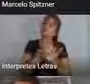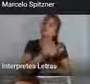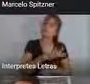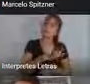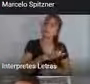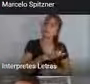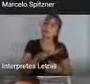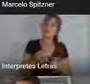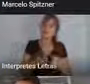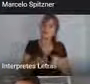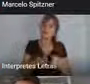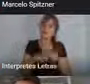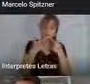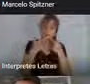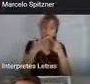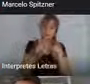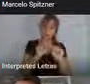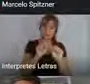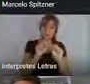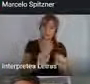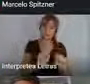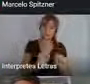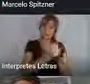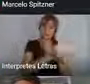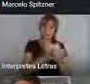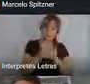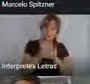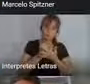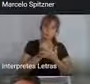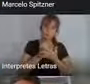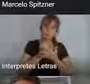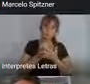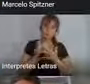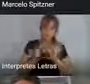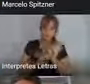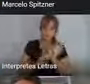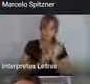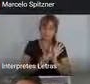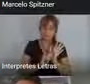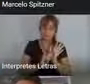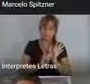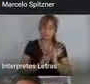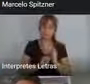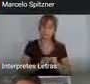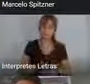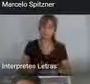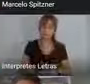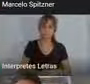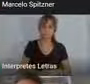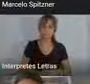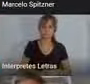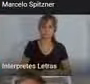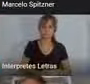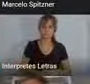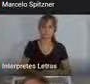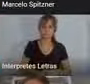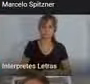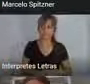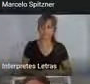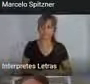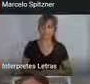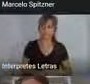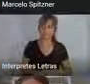linguística, podem colaborar para o fortalecimento identitário, cultural dessas comunidades? Que o senhor